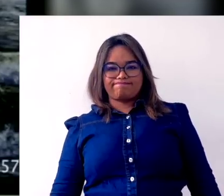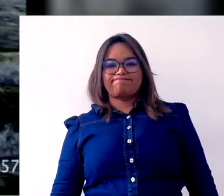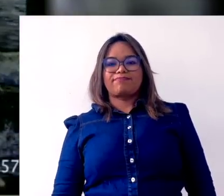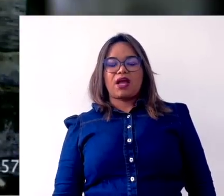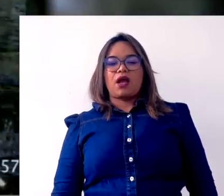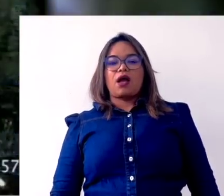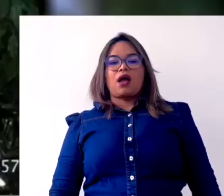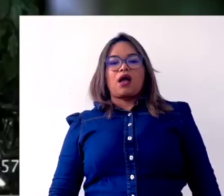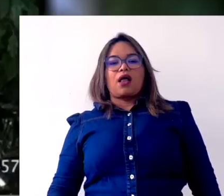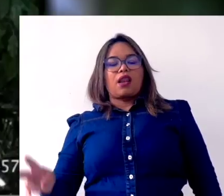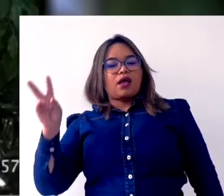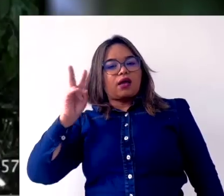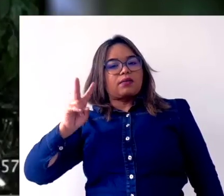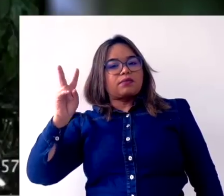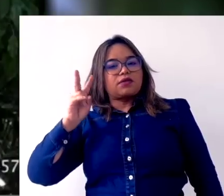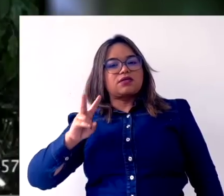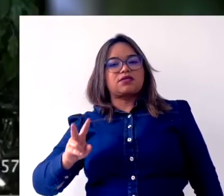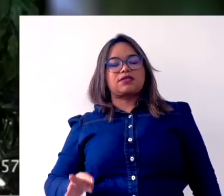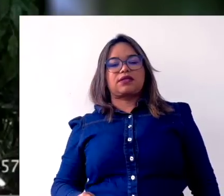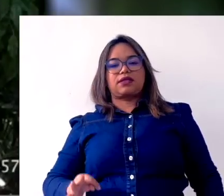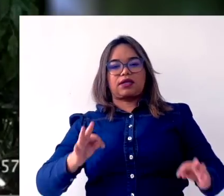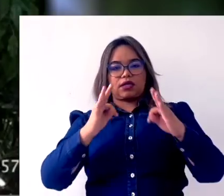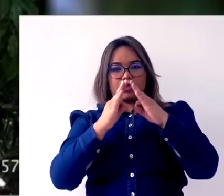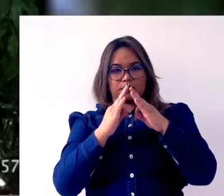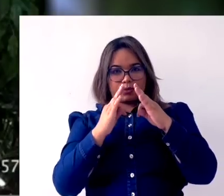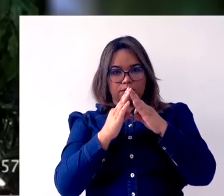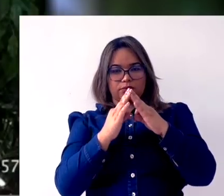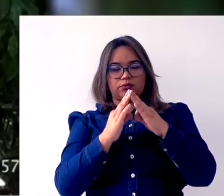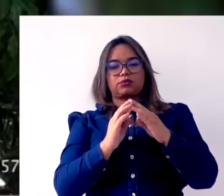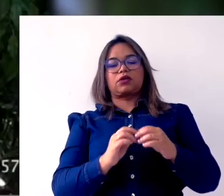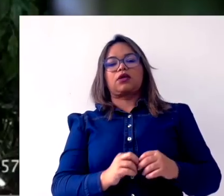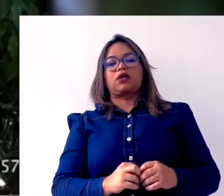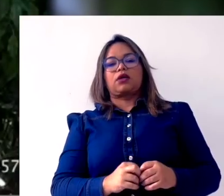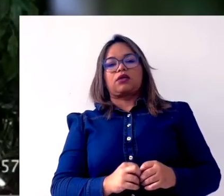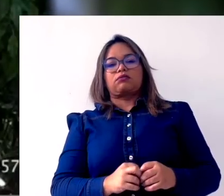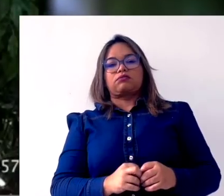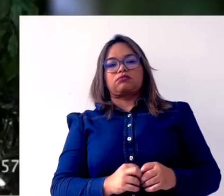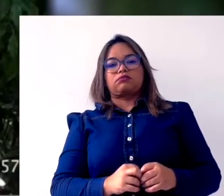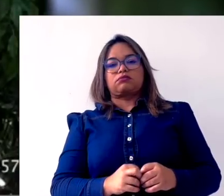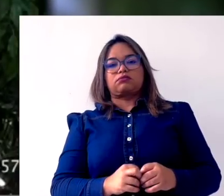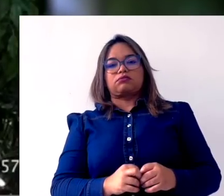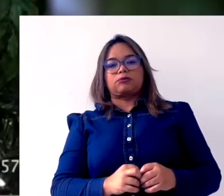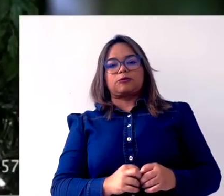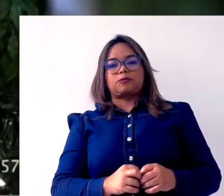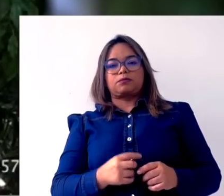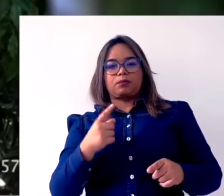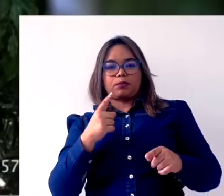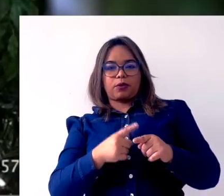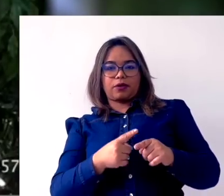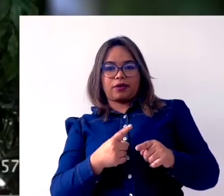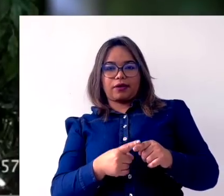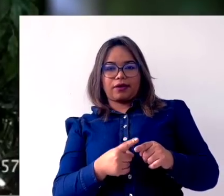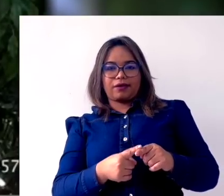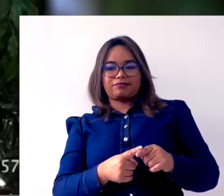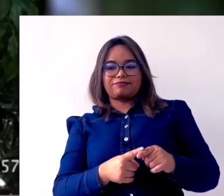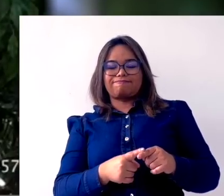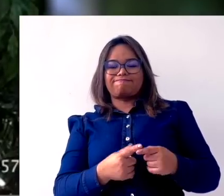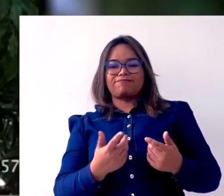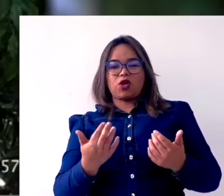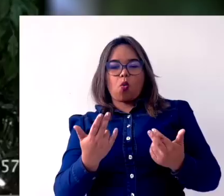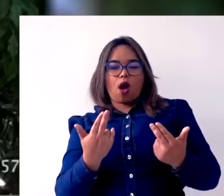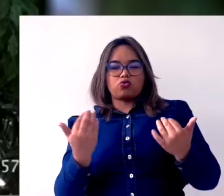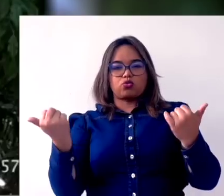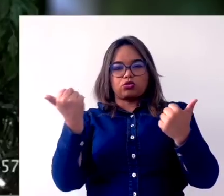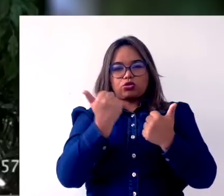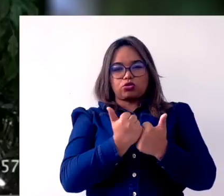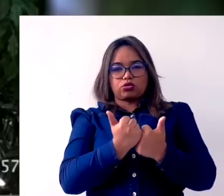referência ao serviço do santuário, o caminho da salvação, explicado aí. Ele rouba as pessoas do poder salvador de